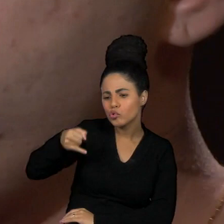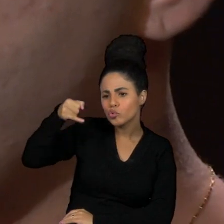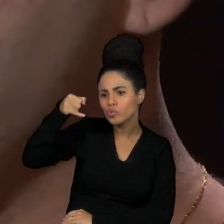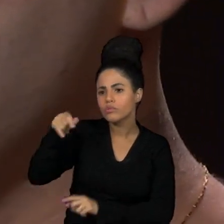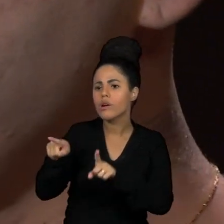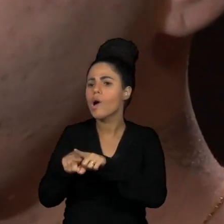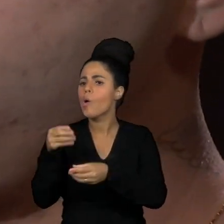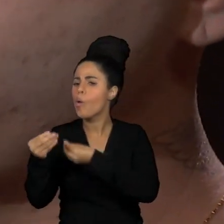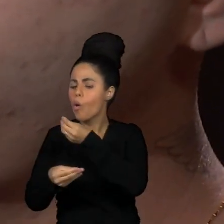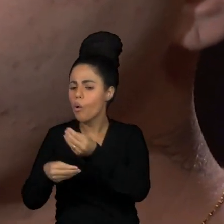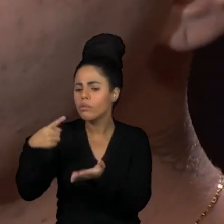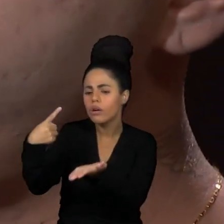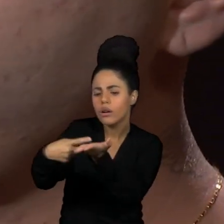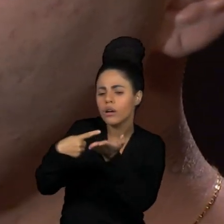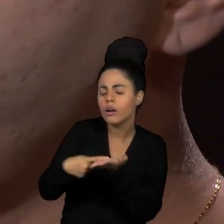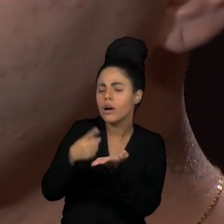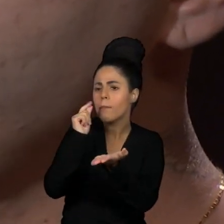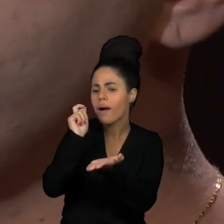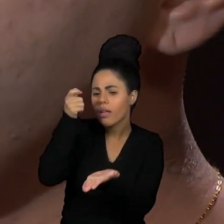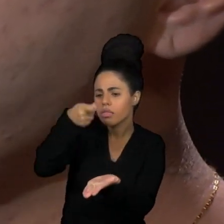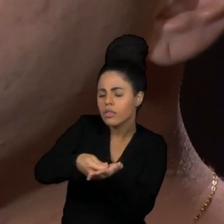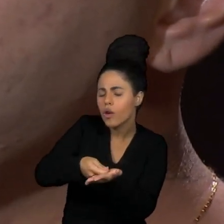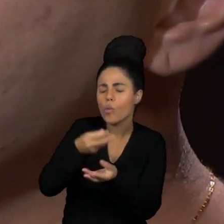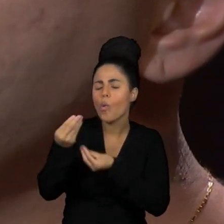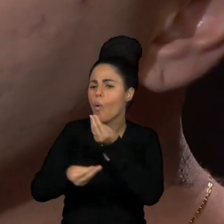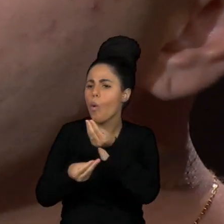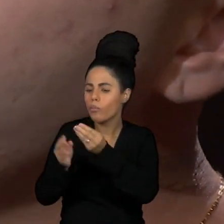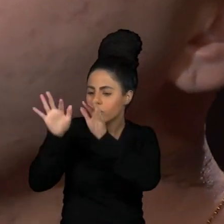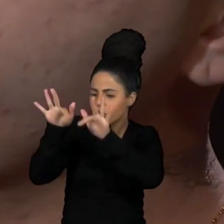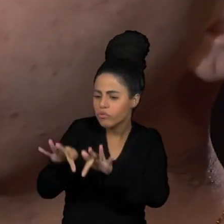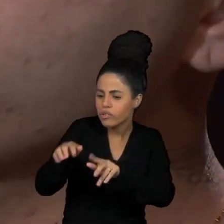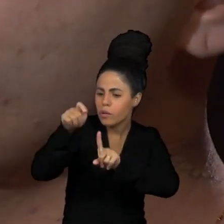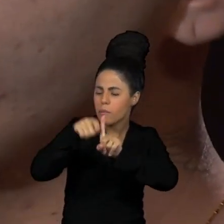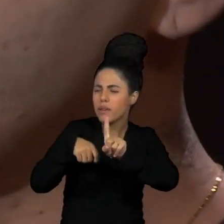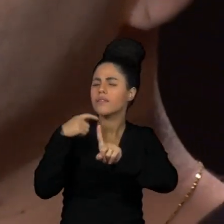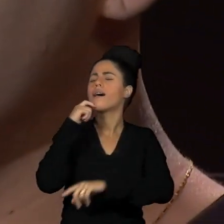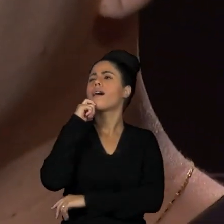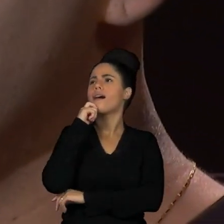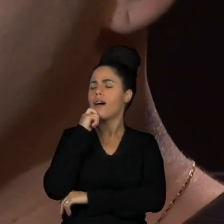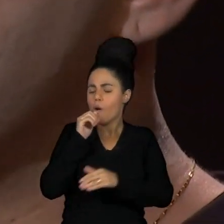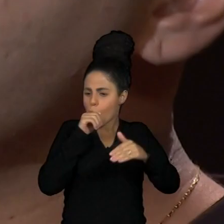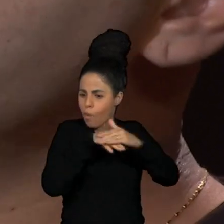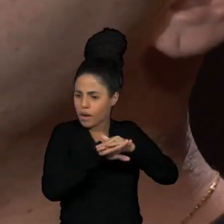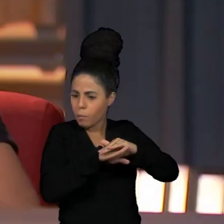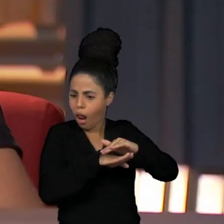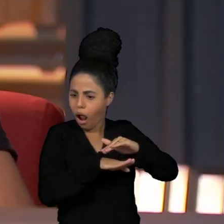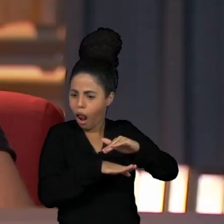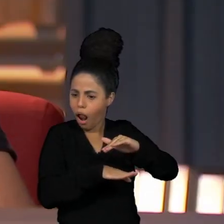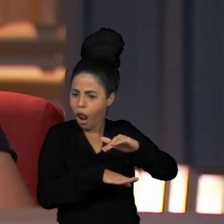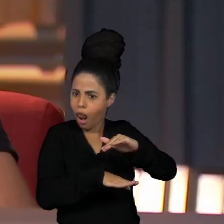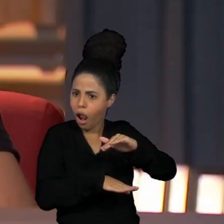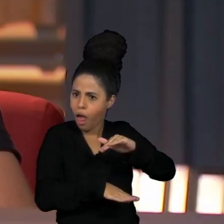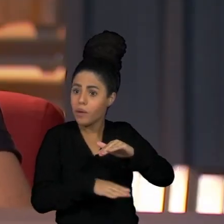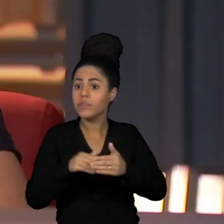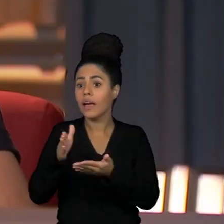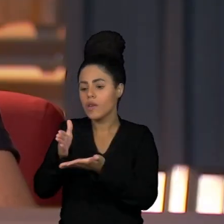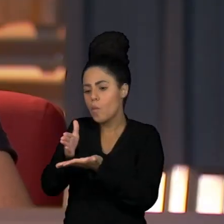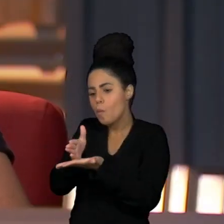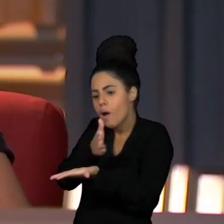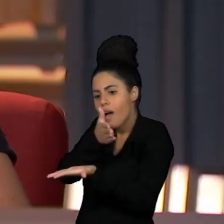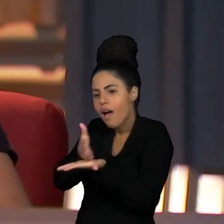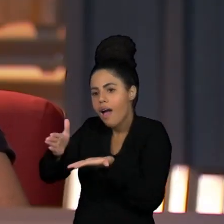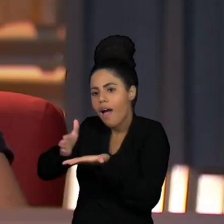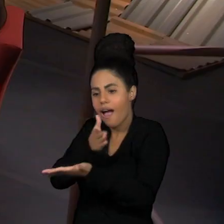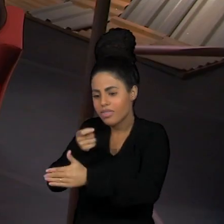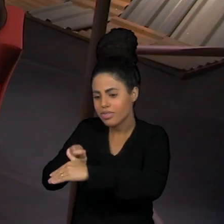essa dívida. Isso tudo para que no final do mês, pelo menos, ela tenha uma quantia sobrando. E aí uma parte disso ela vai e destina